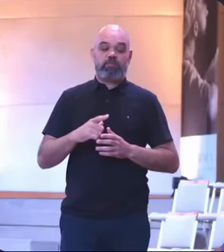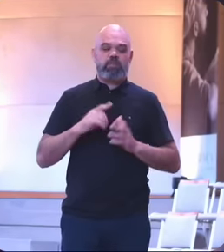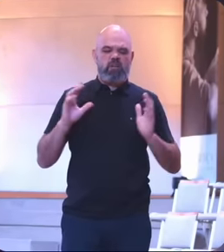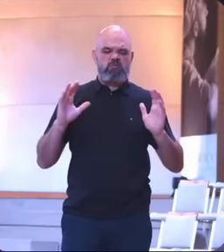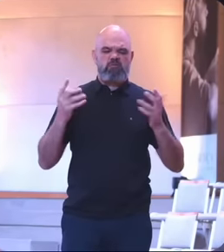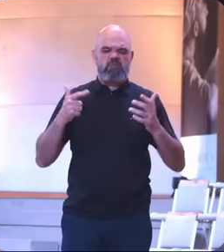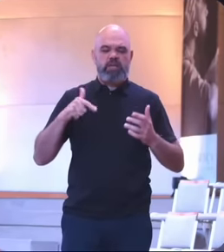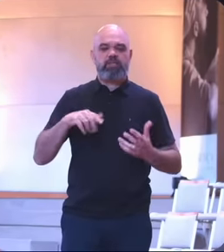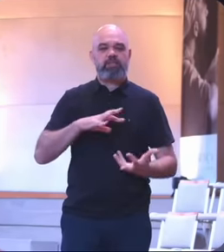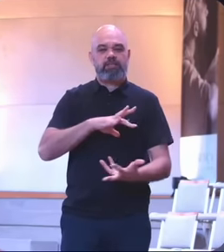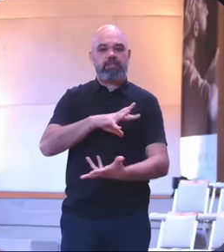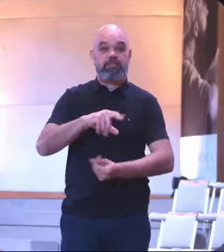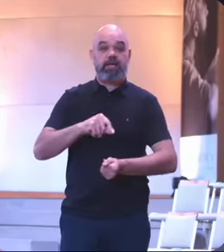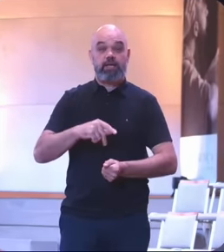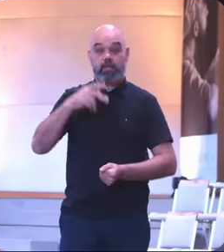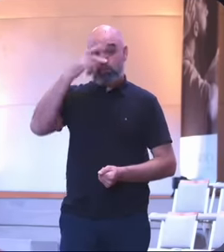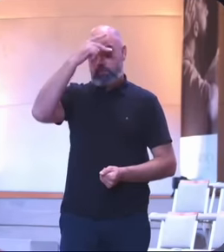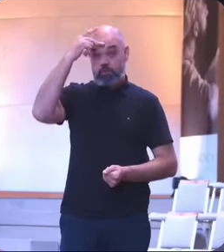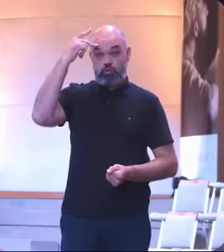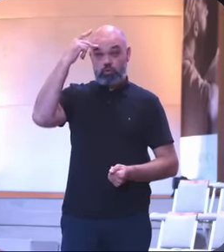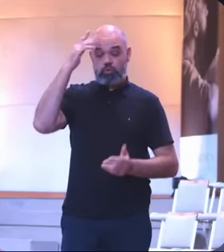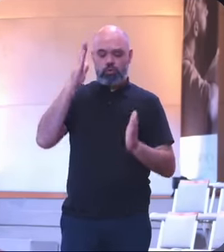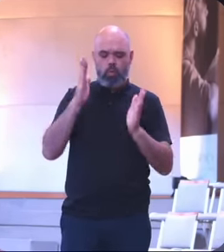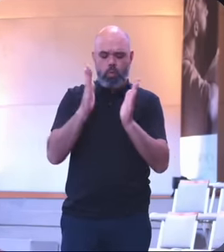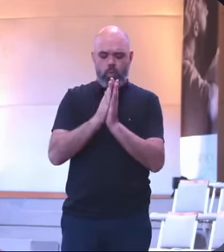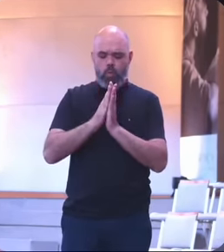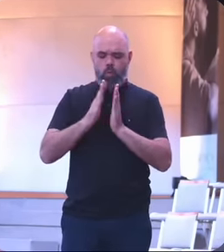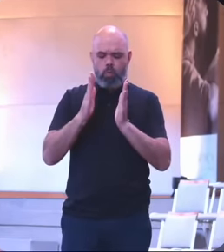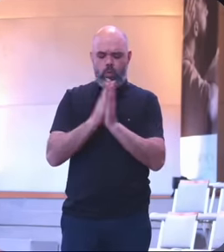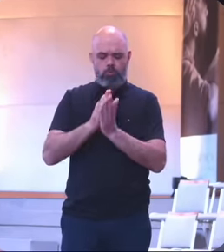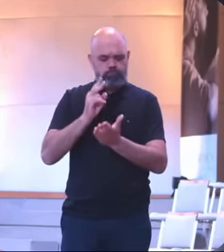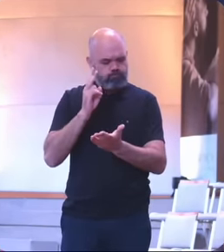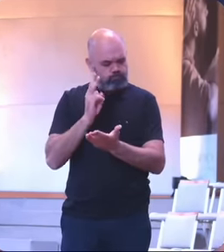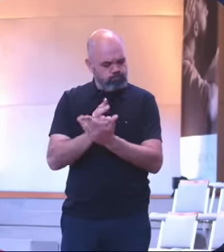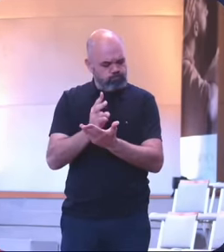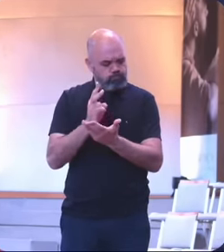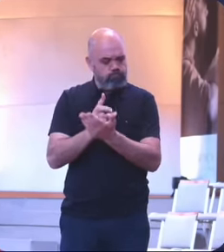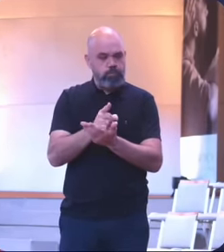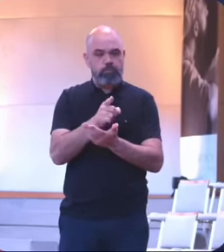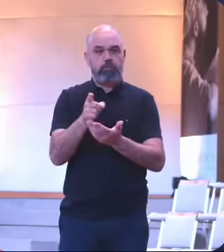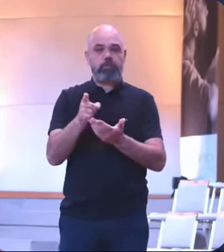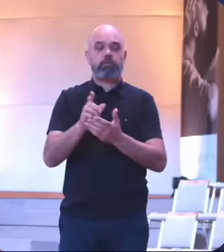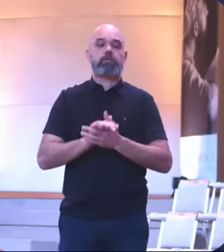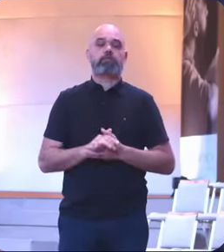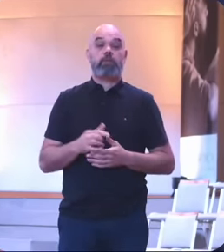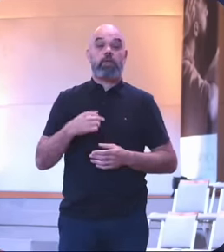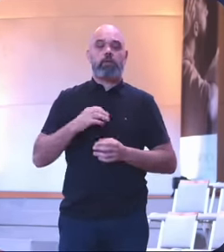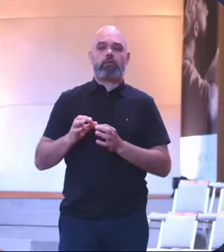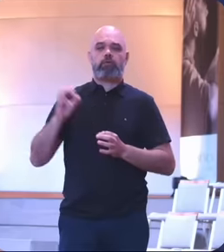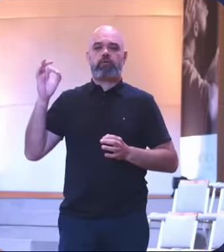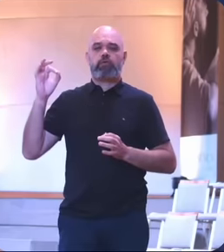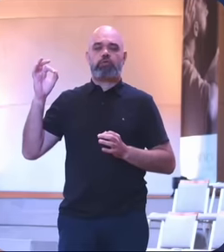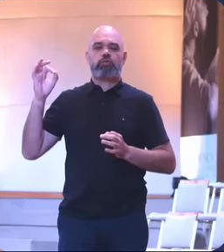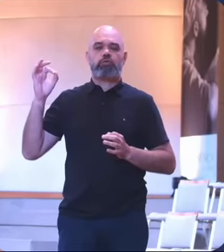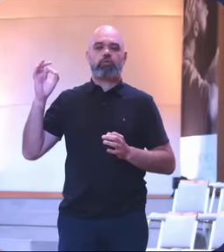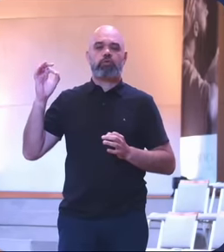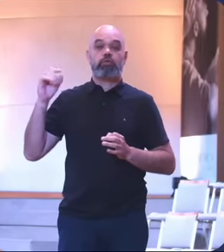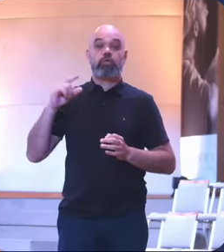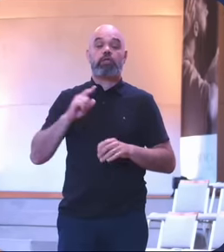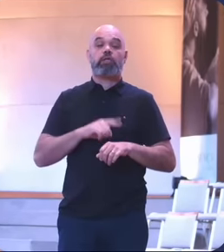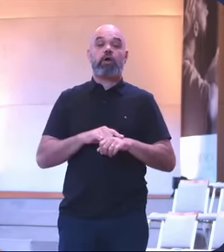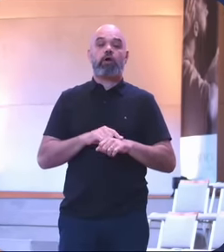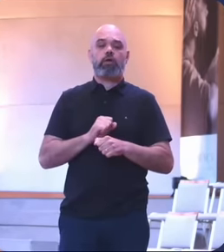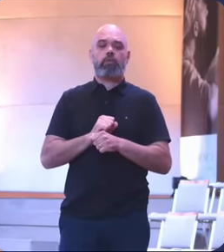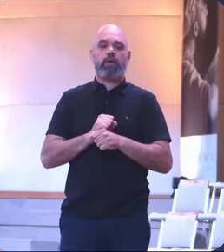festa na terra de gente que está orando por você. Eu estava em Portugal. E quando eu fiz um apelo no culto